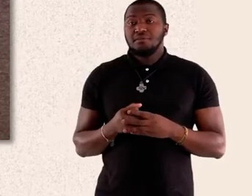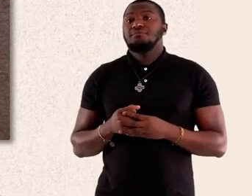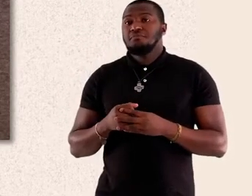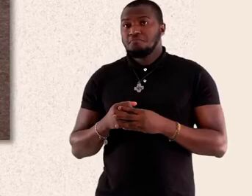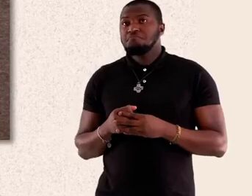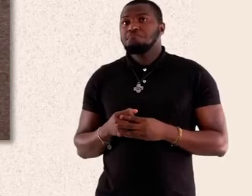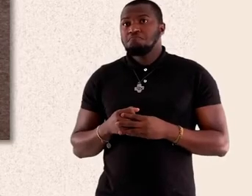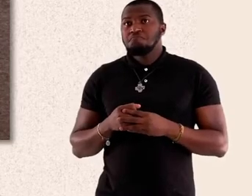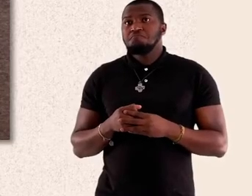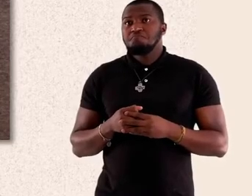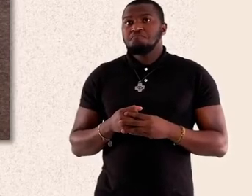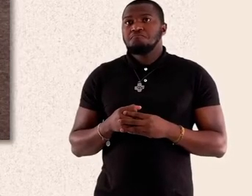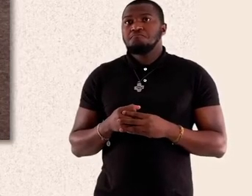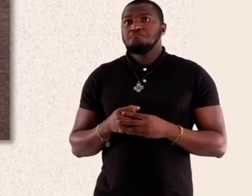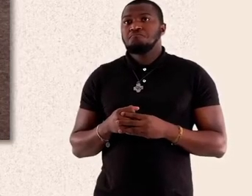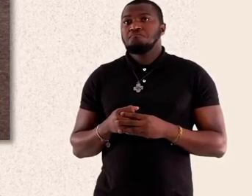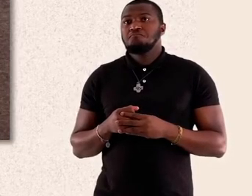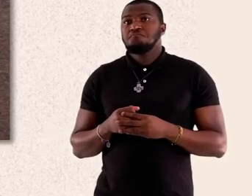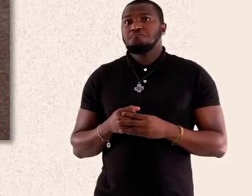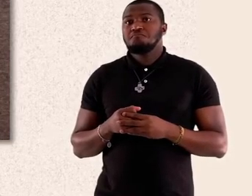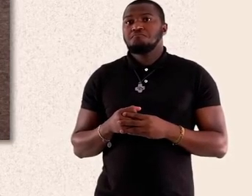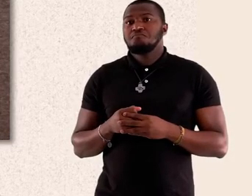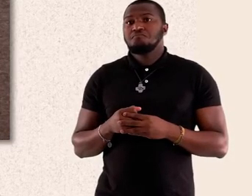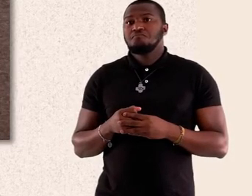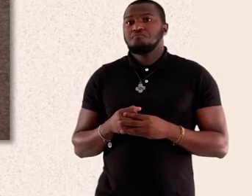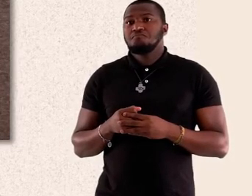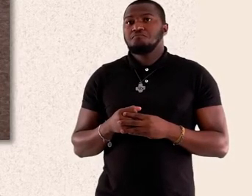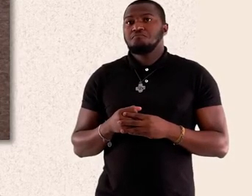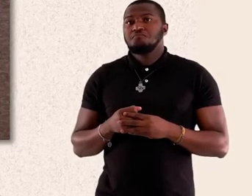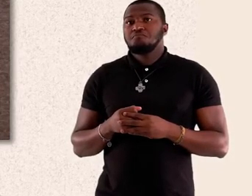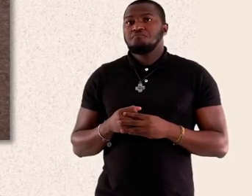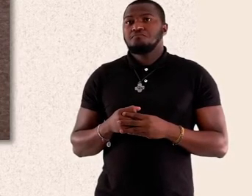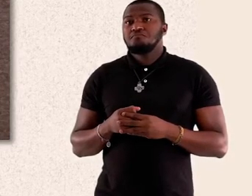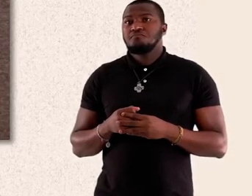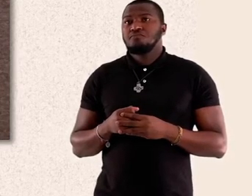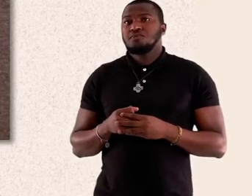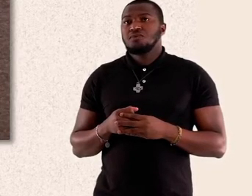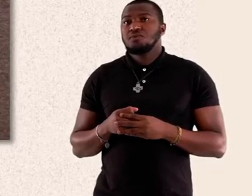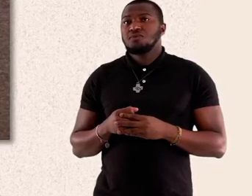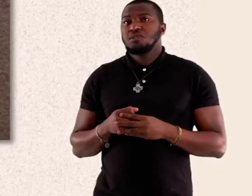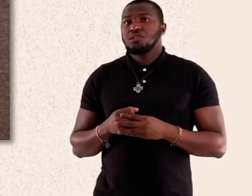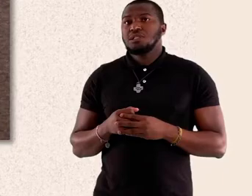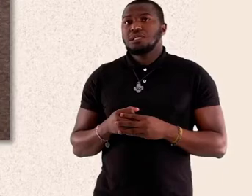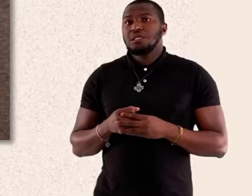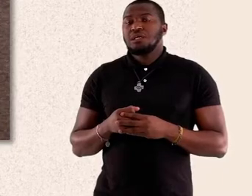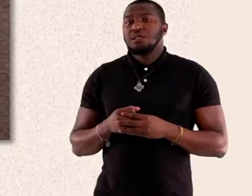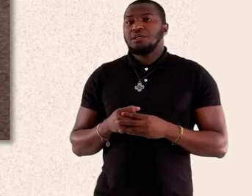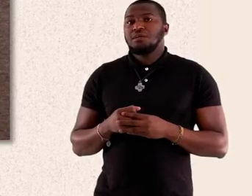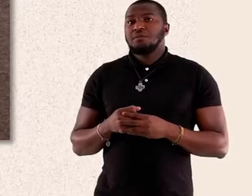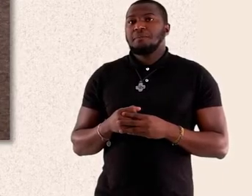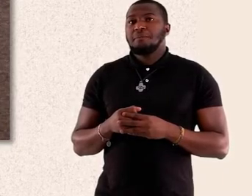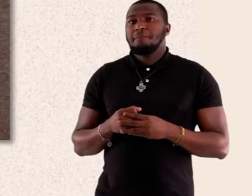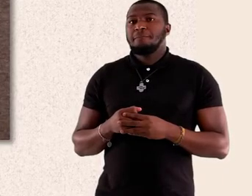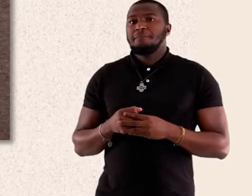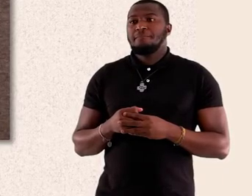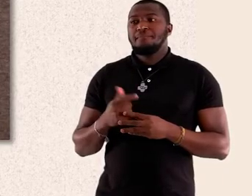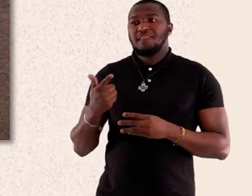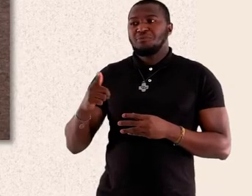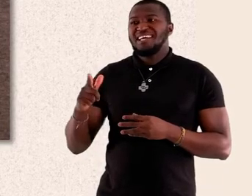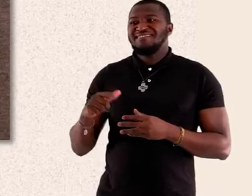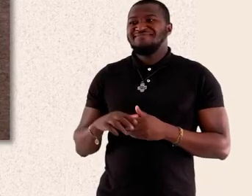a gente é composto por esses dessas duas forças aí mas que o feminino tem